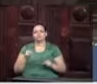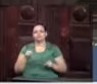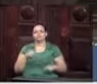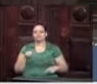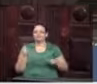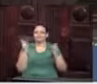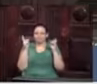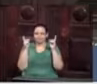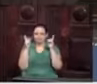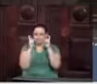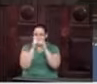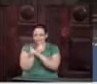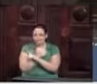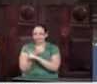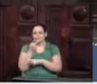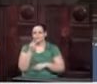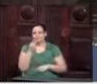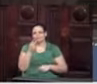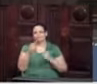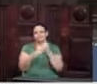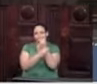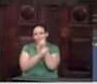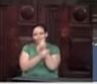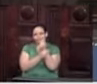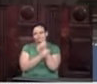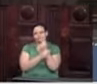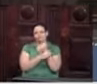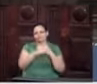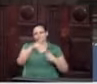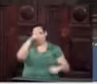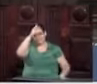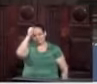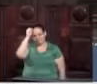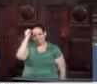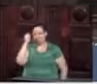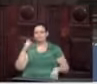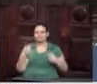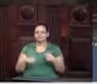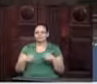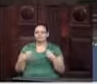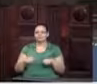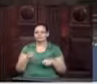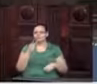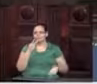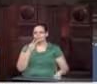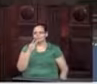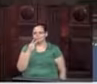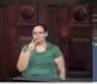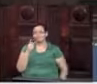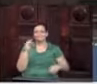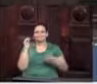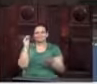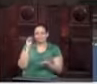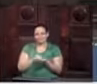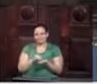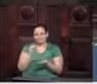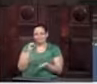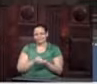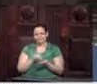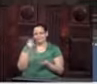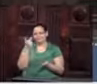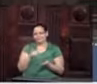fica muito difícil falar em segurança pública. Temos que falar em insegurança pública.